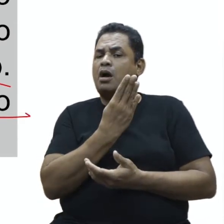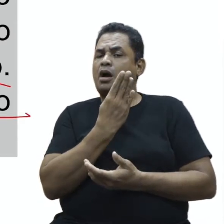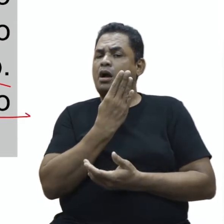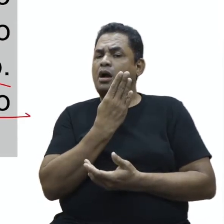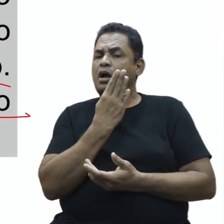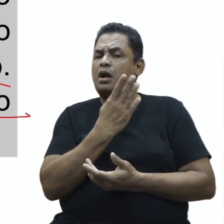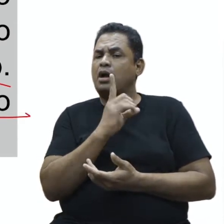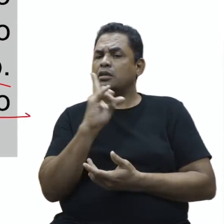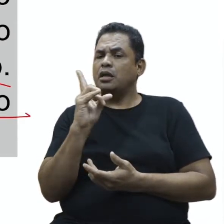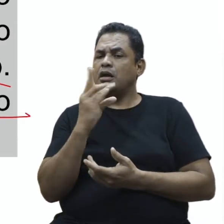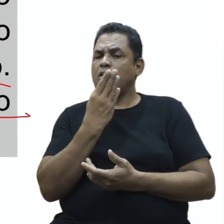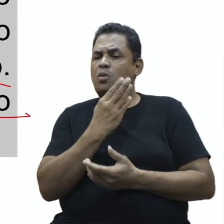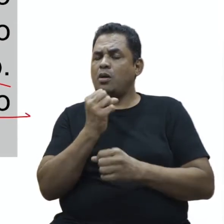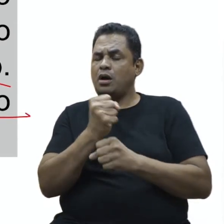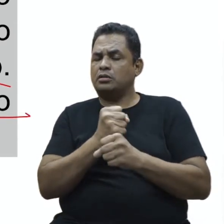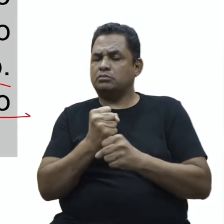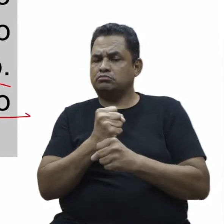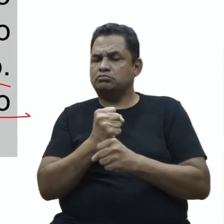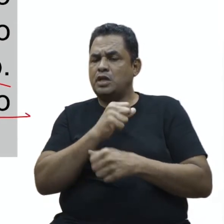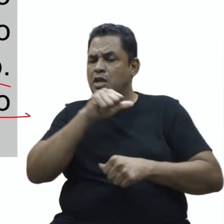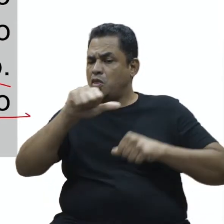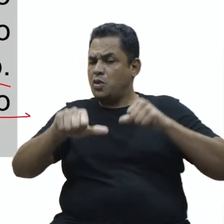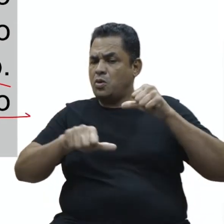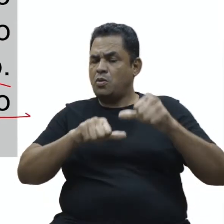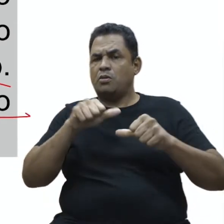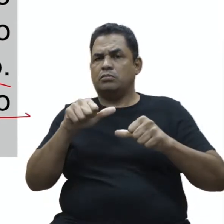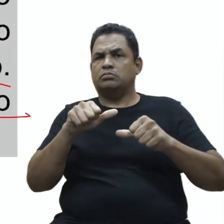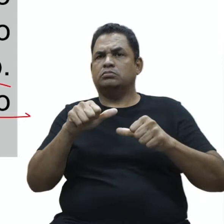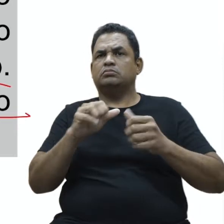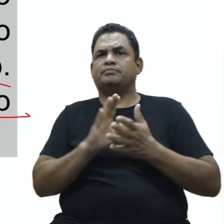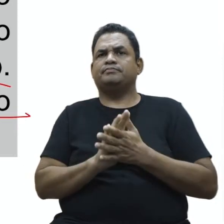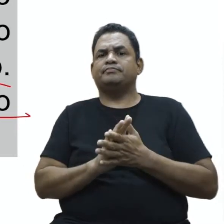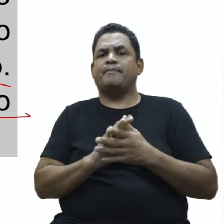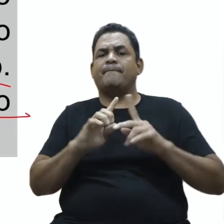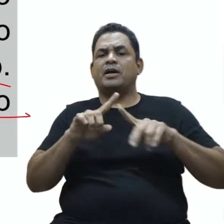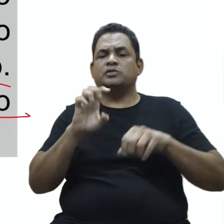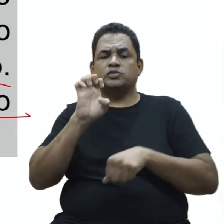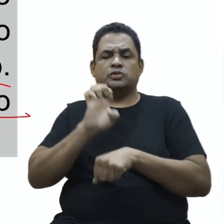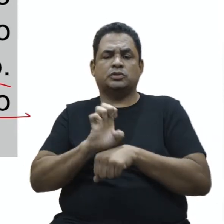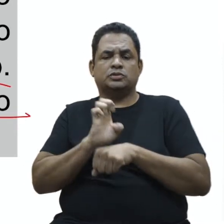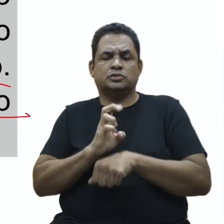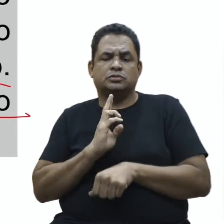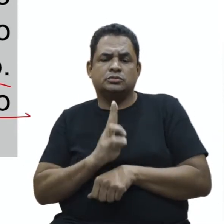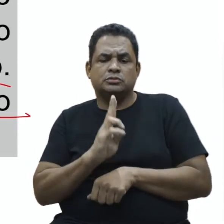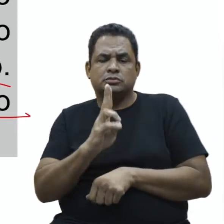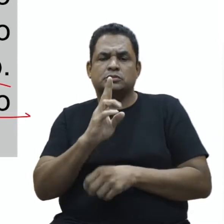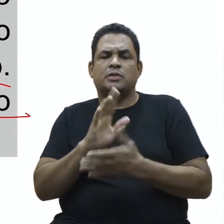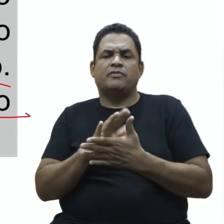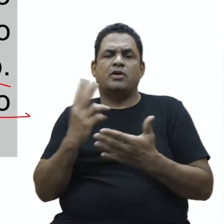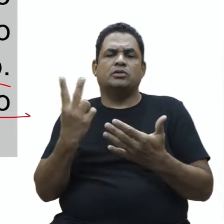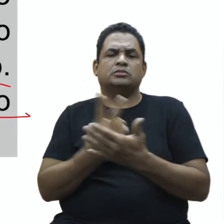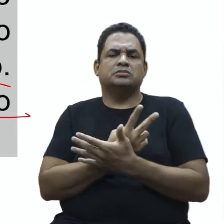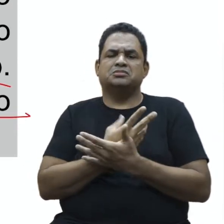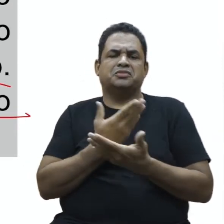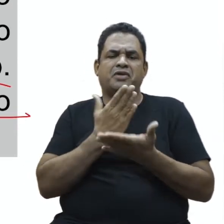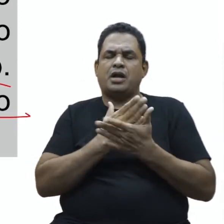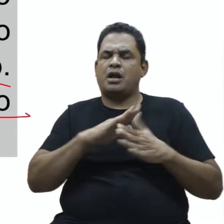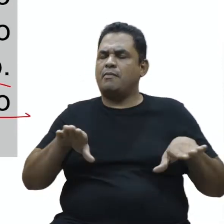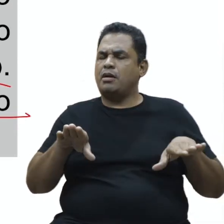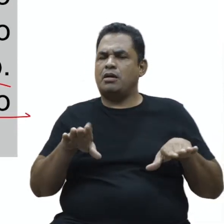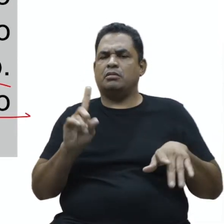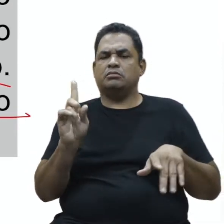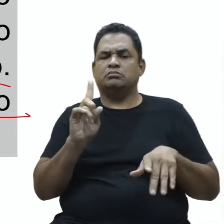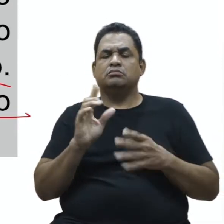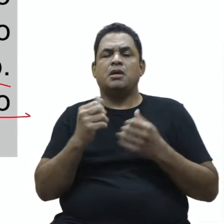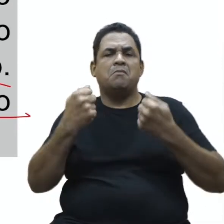anos, ok? Porém, o Estado, ele sempre vai existir, o Estado não vai se dissolver, né? Ele